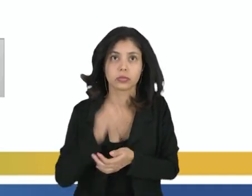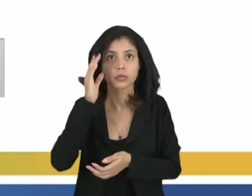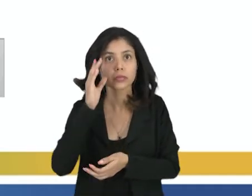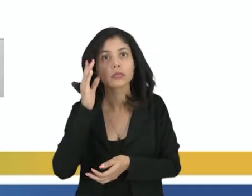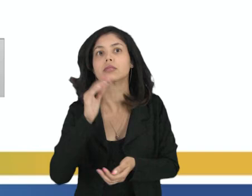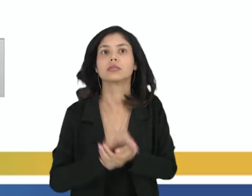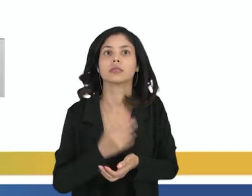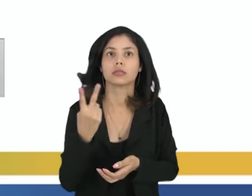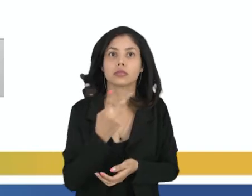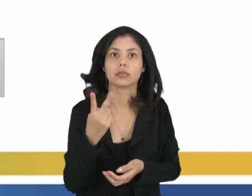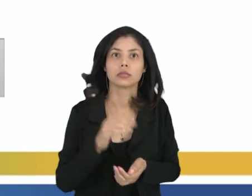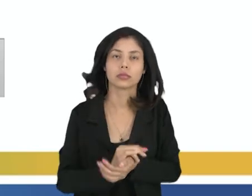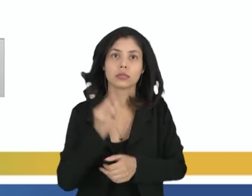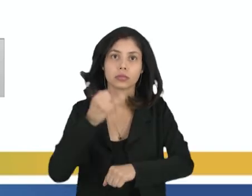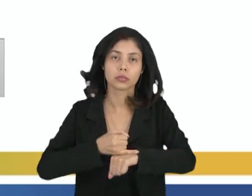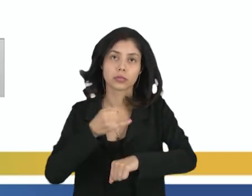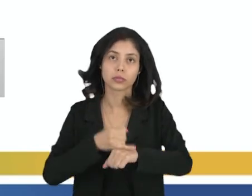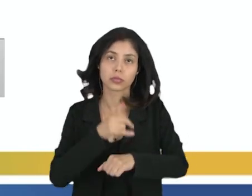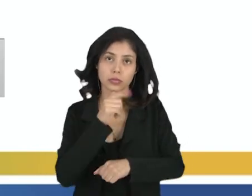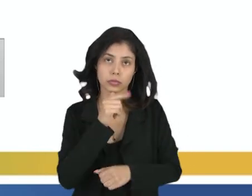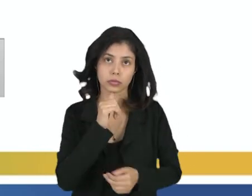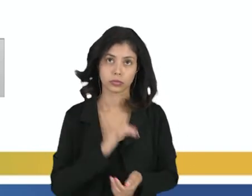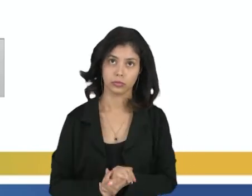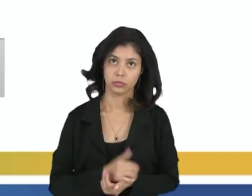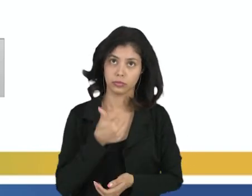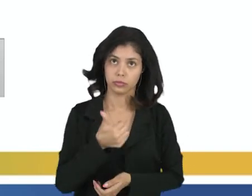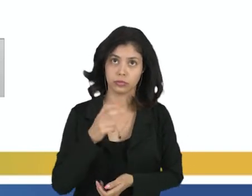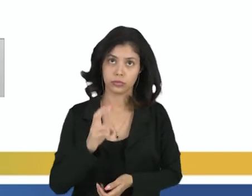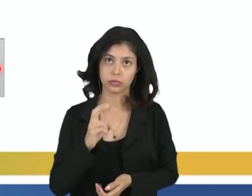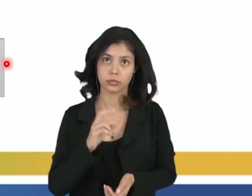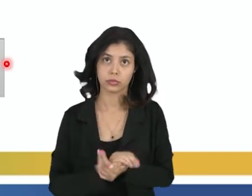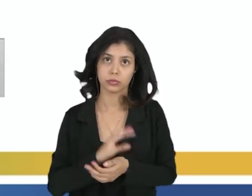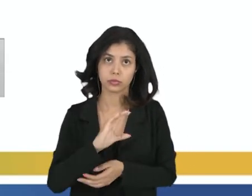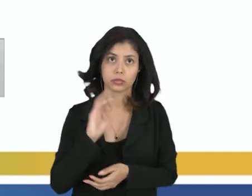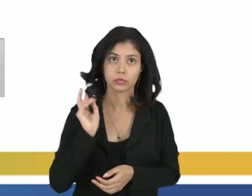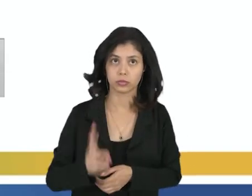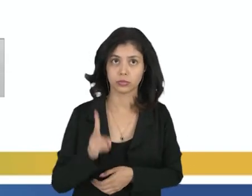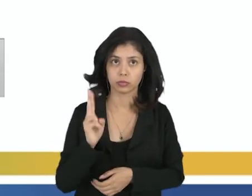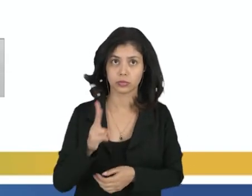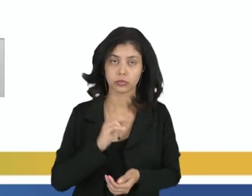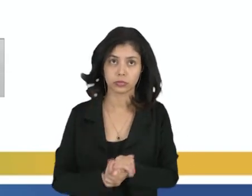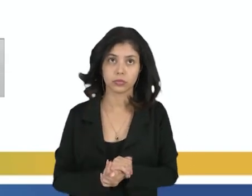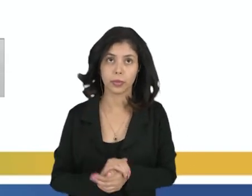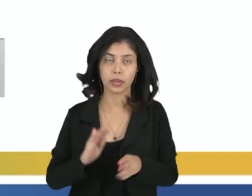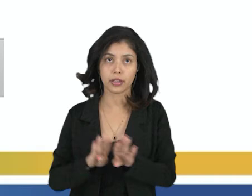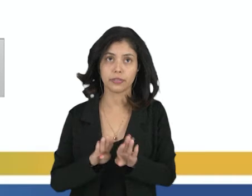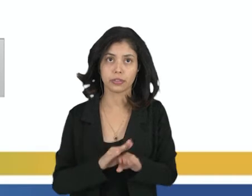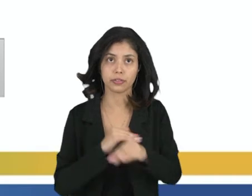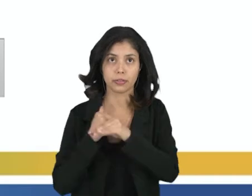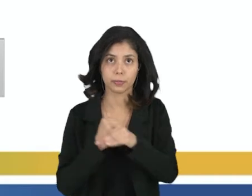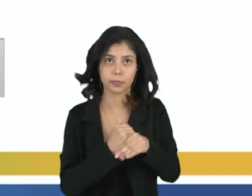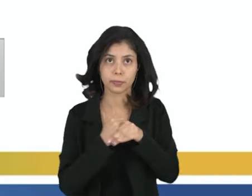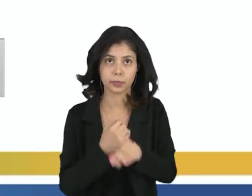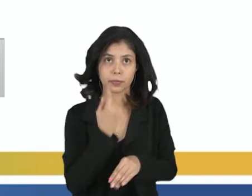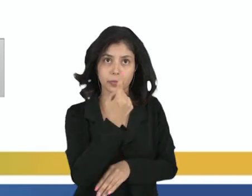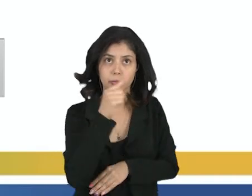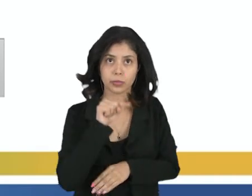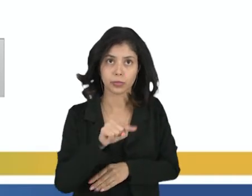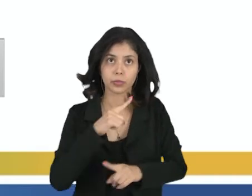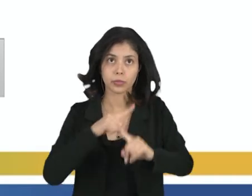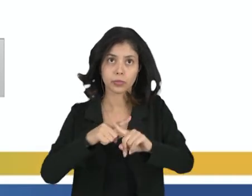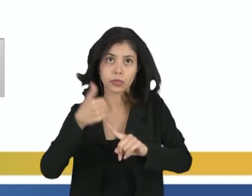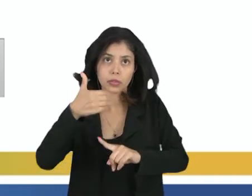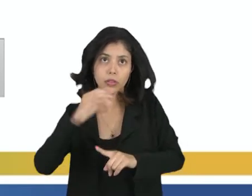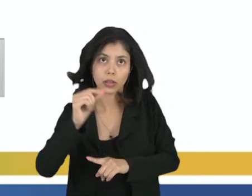a concentração desses 2 íons na água destilada a 25 graus Celsius é a mesma, isto é, ela é igual, então é 1 vezes